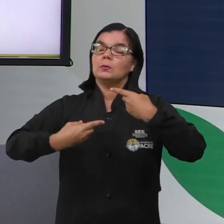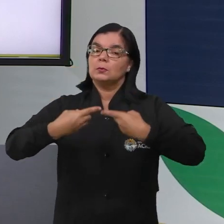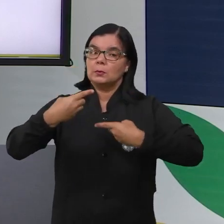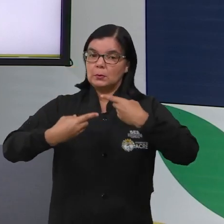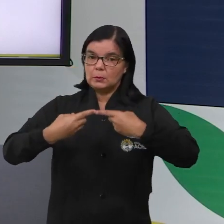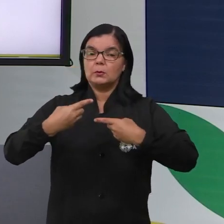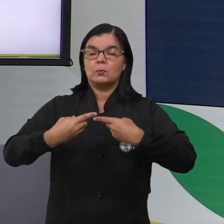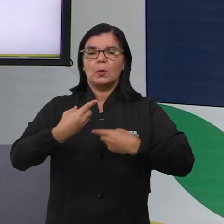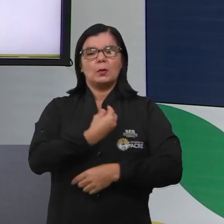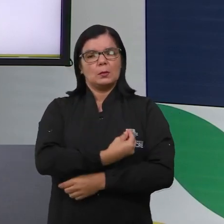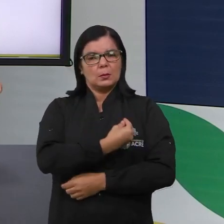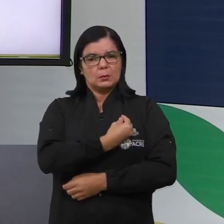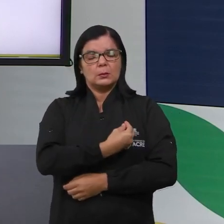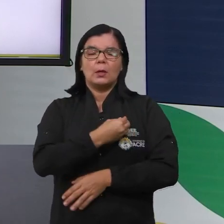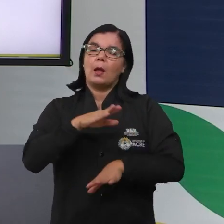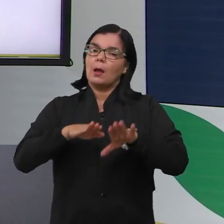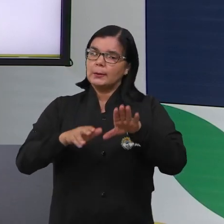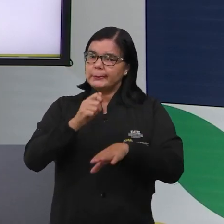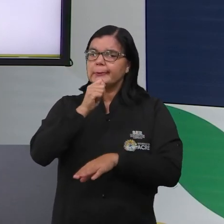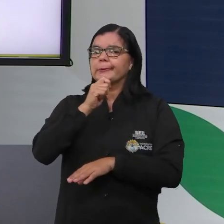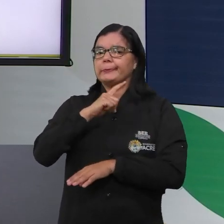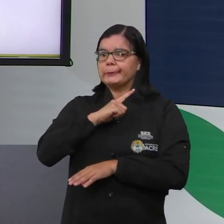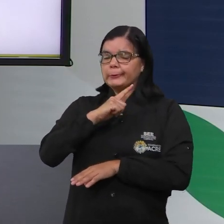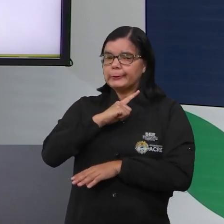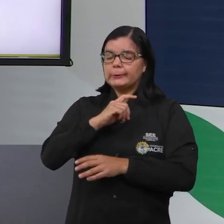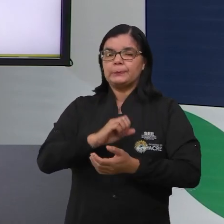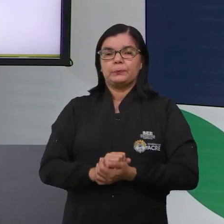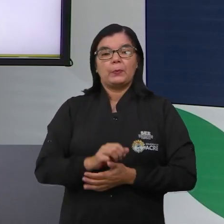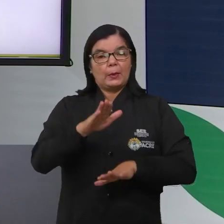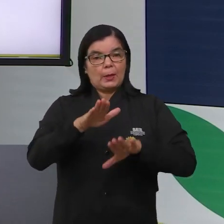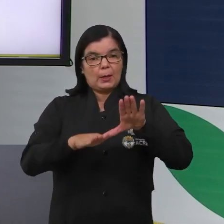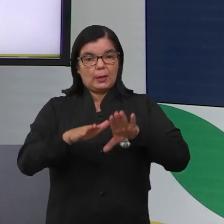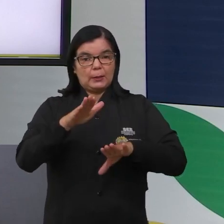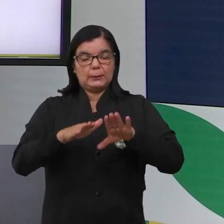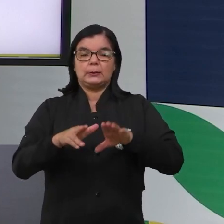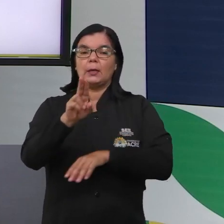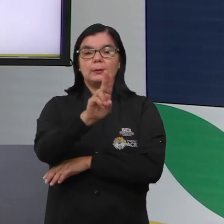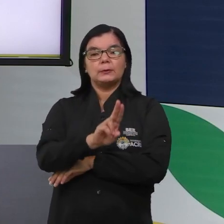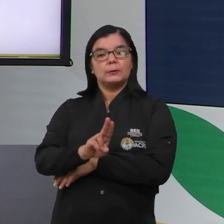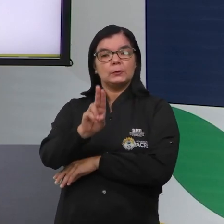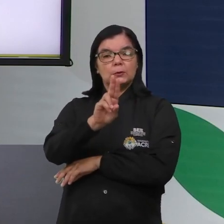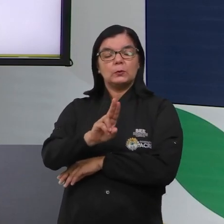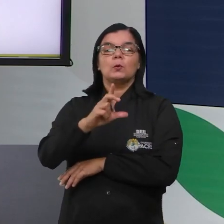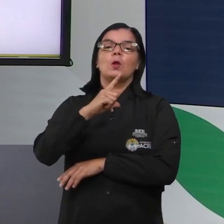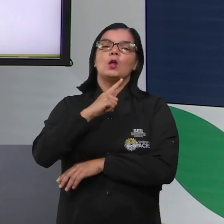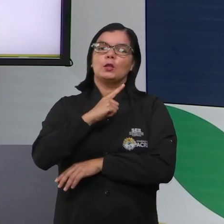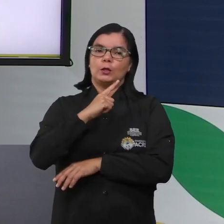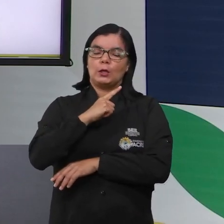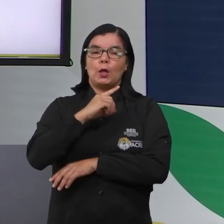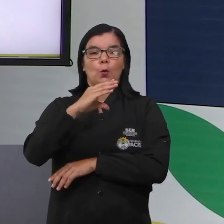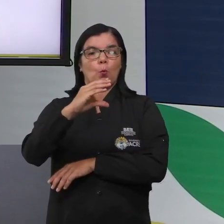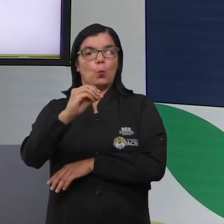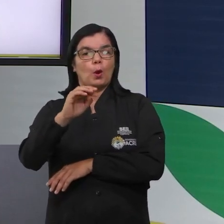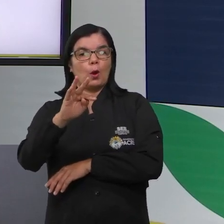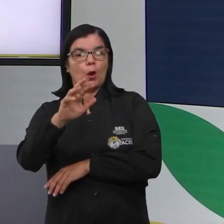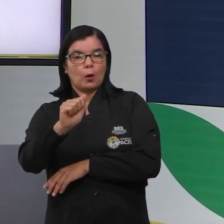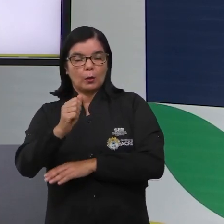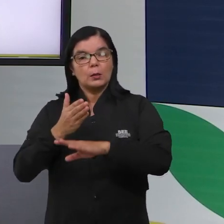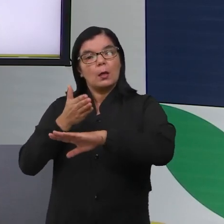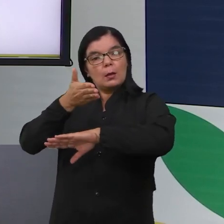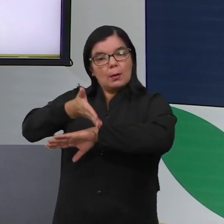que existiu e talvez ainda exista. Então, muitas vezes na universidade existia uma cota para o acesso